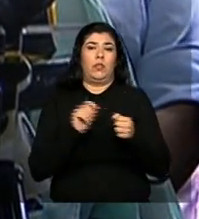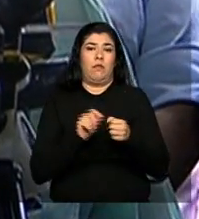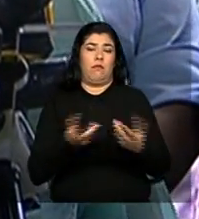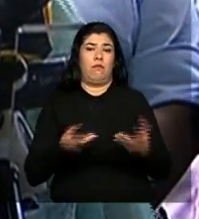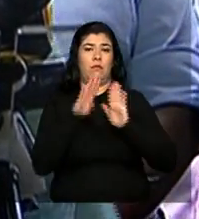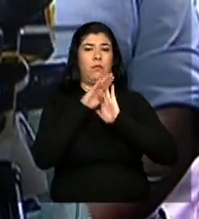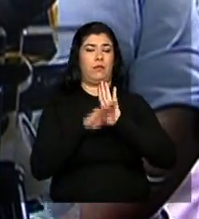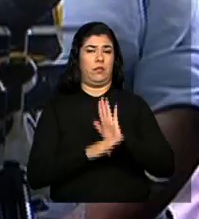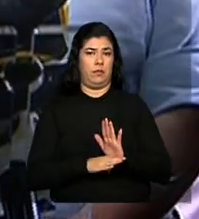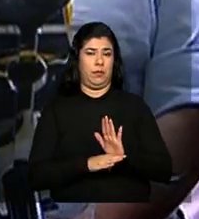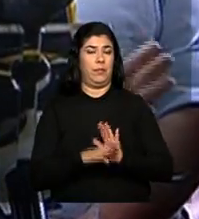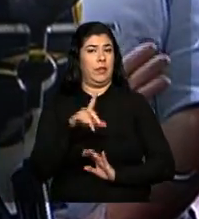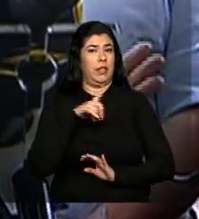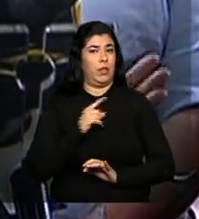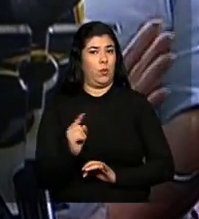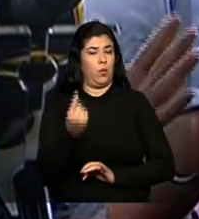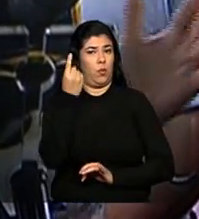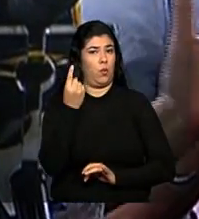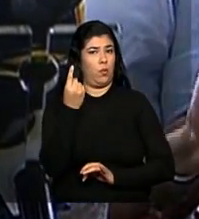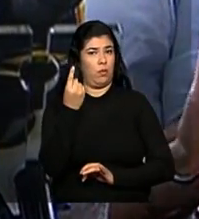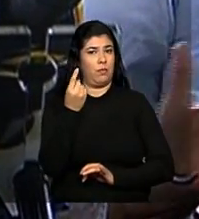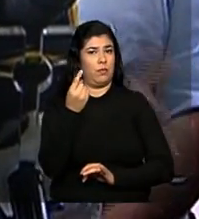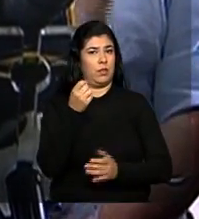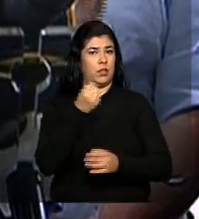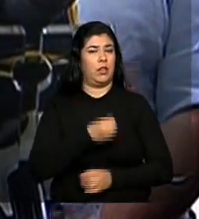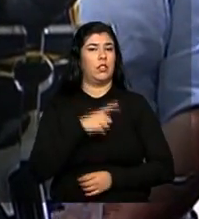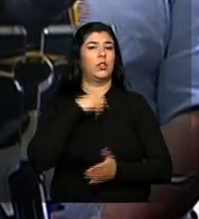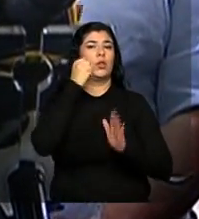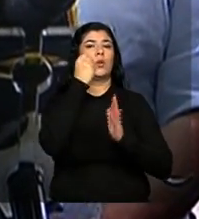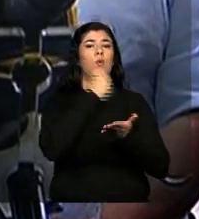programa? Nós já chegamos a contratar